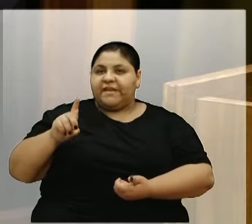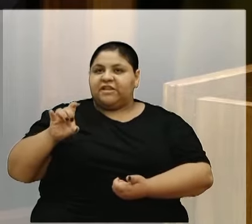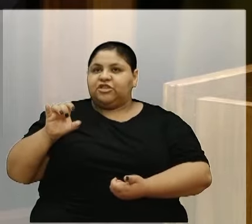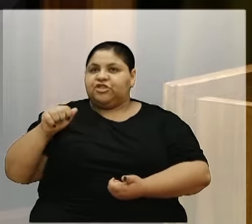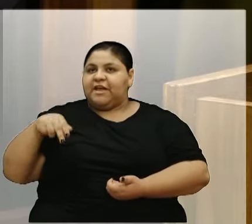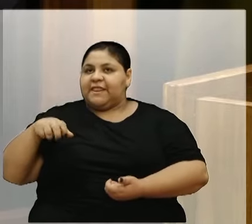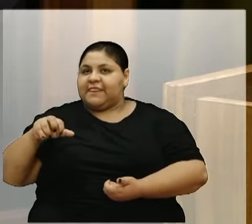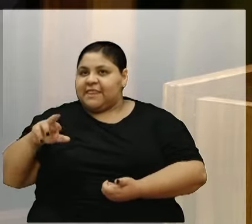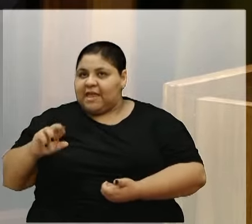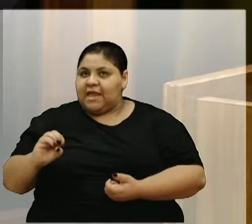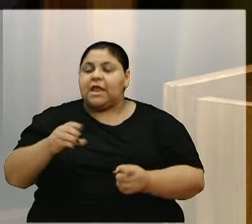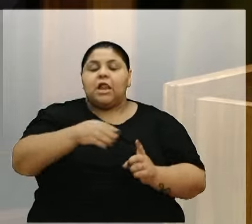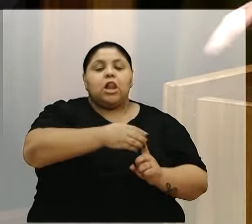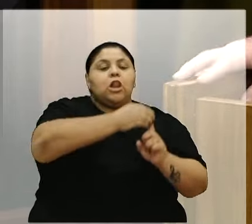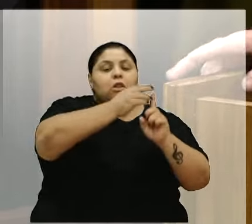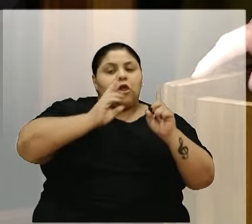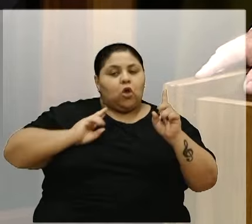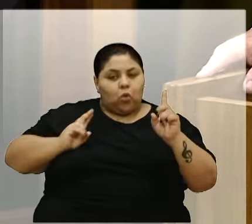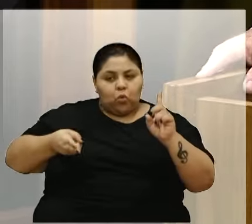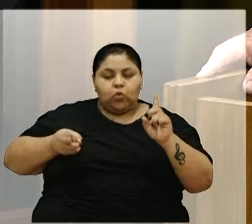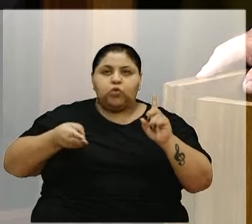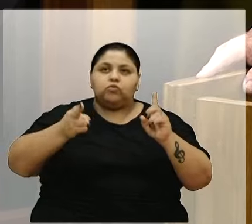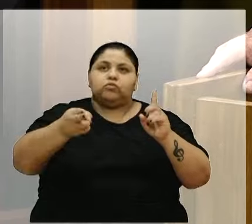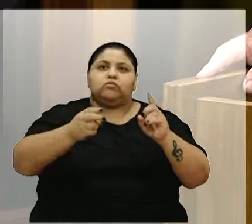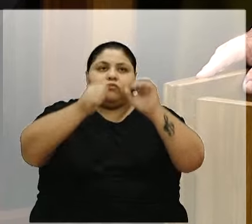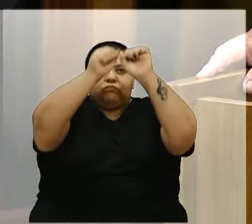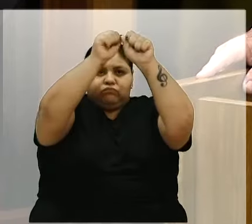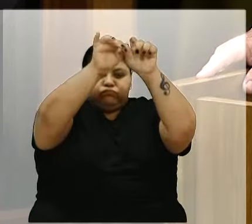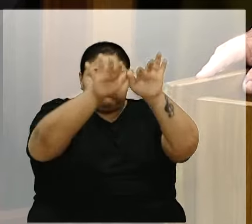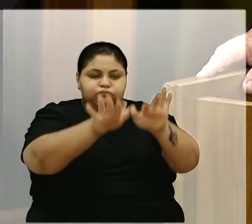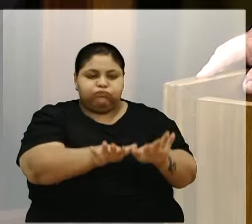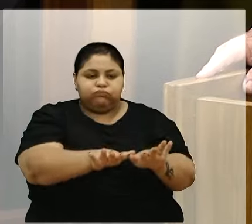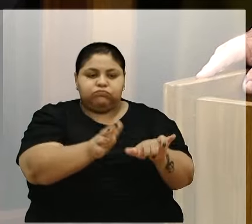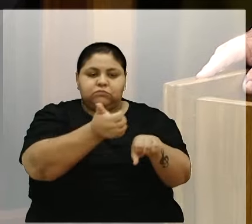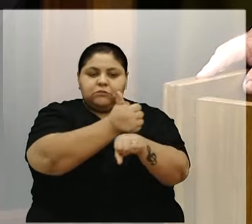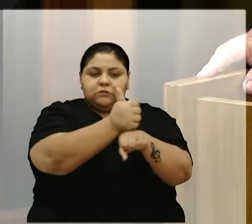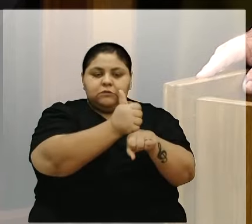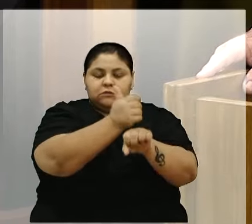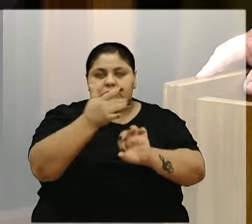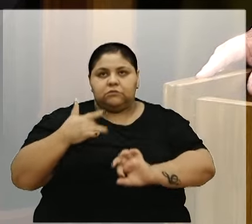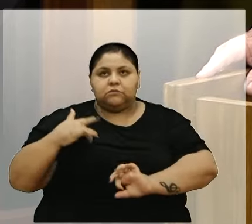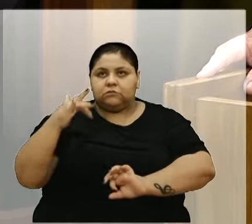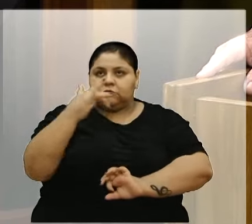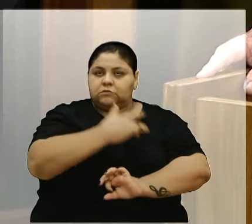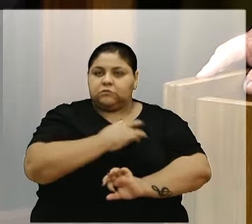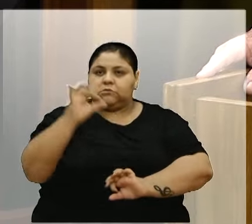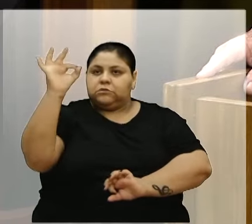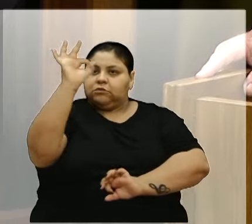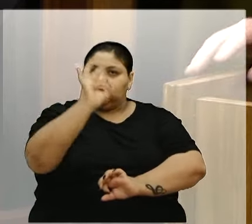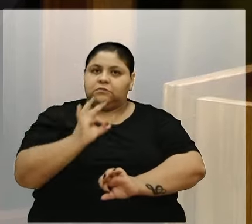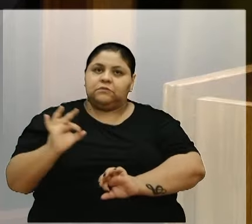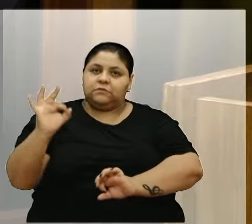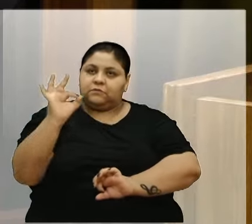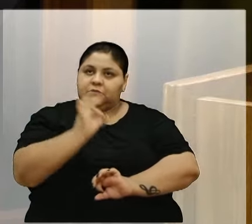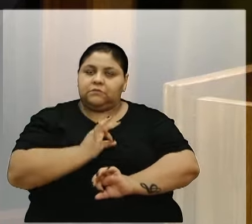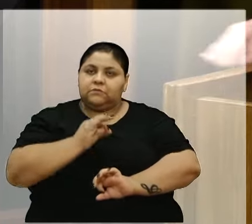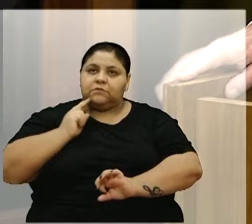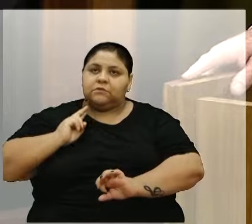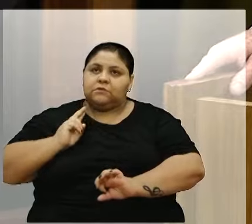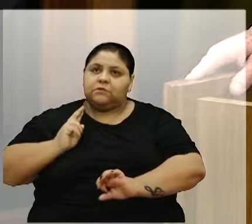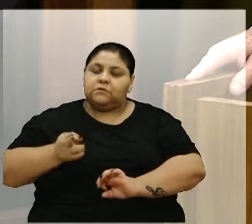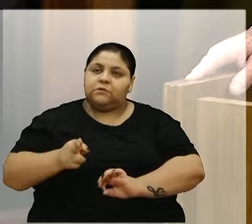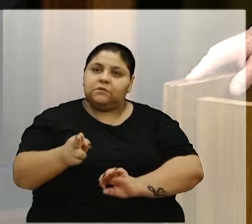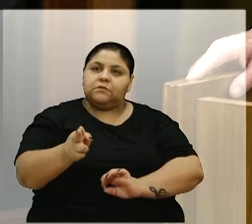ela continue abençoando os profissionais da saúde do Círculo Operário, que ela